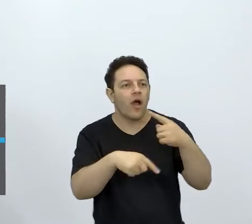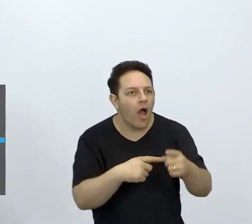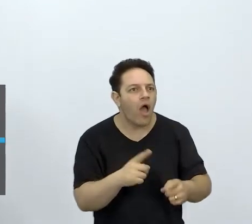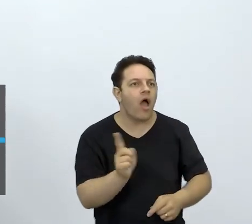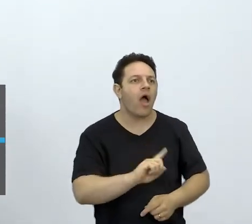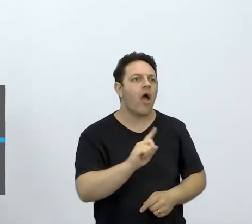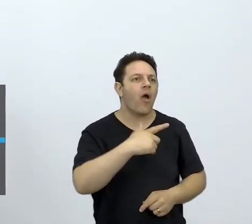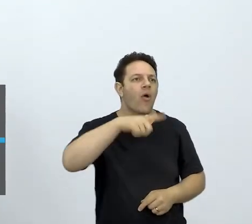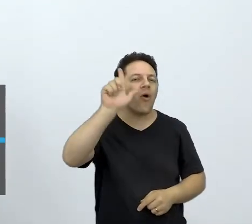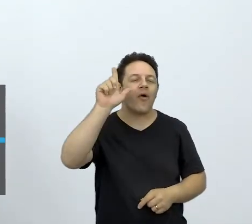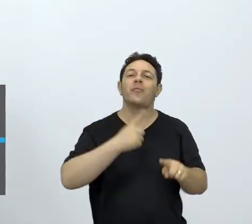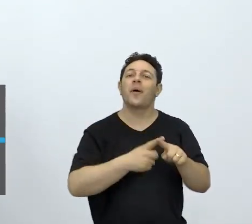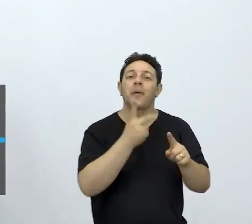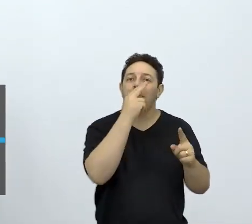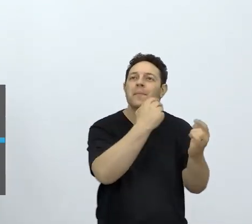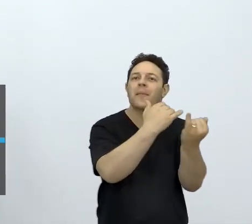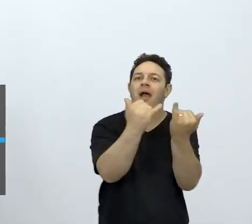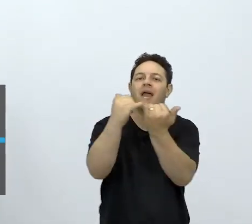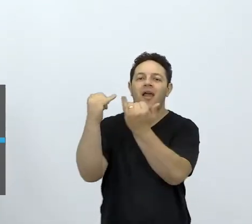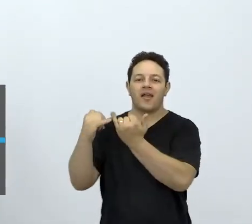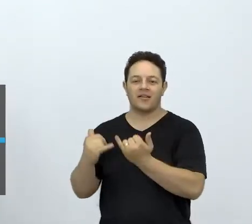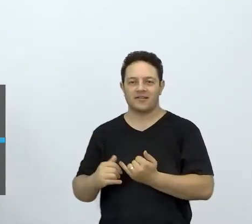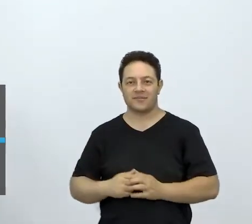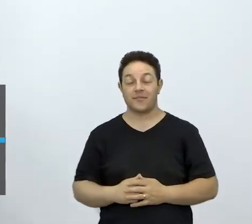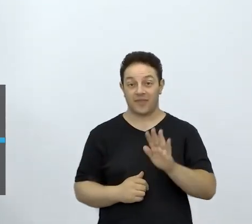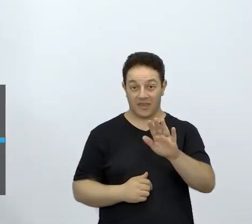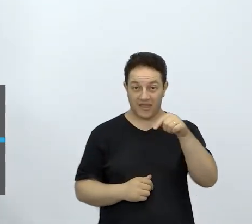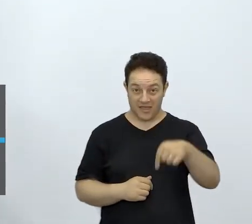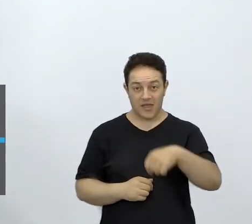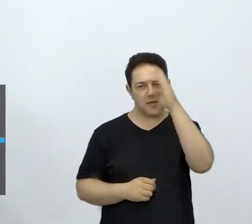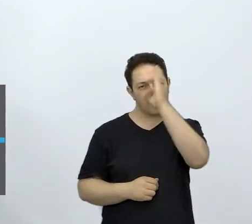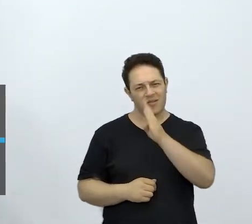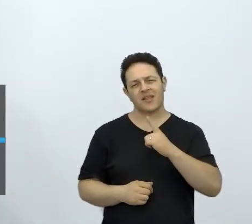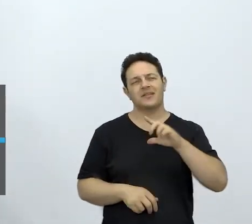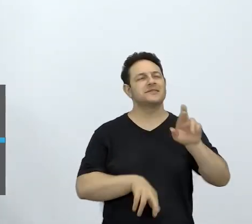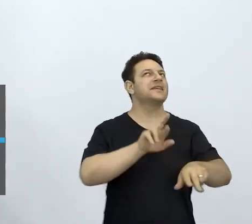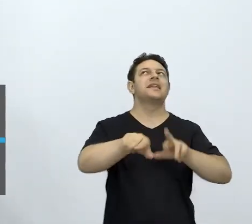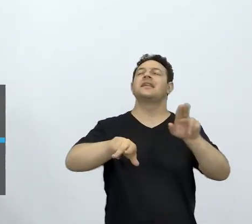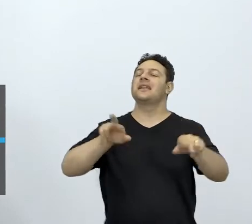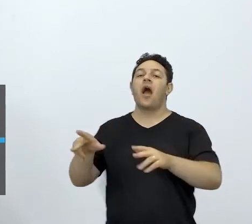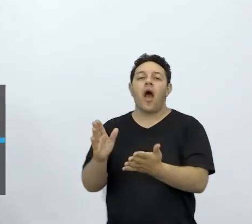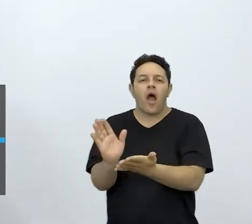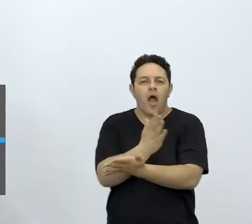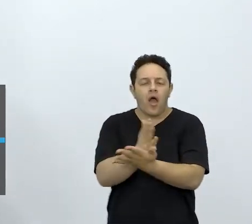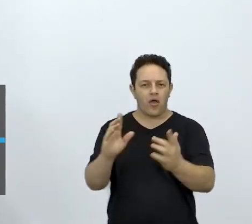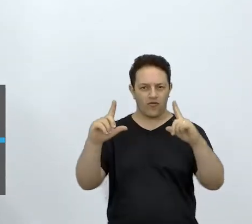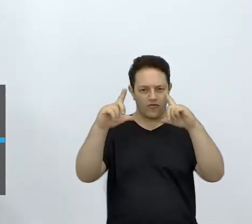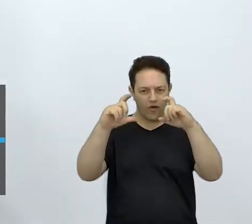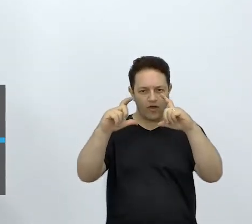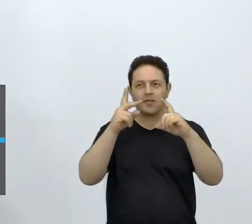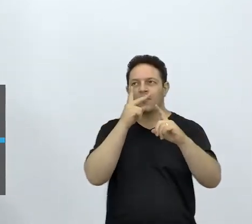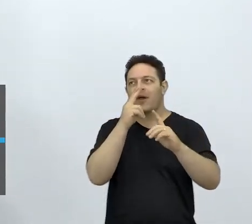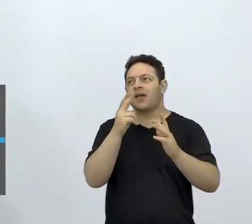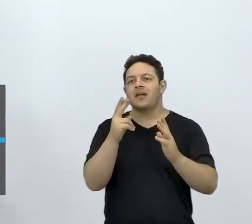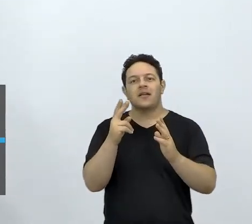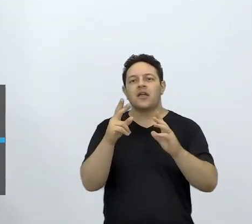porque nosso Brasil é extremamente diverso e tem algumas imagens que são